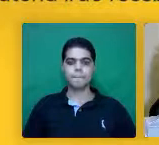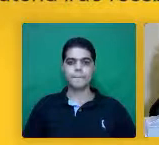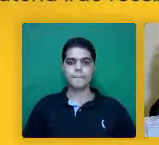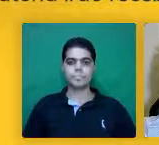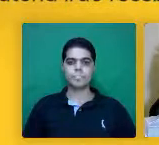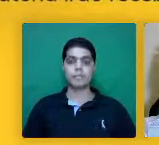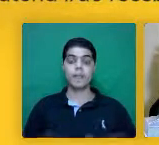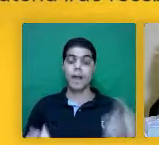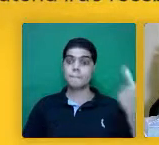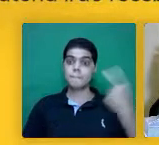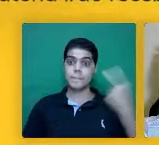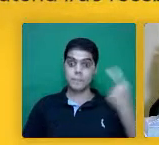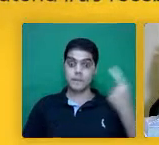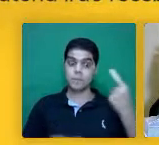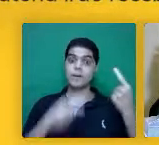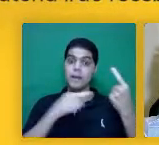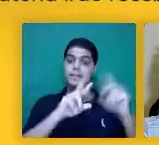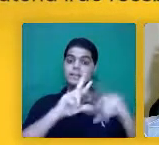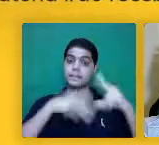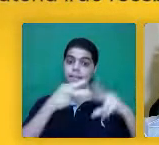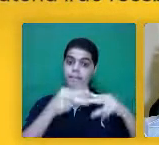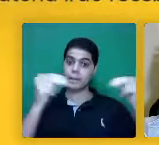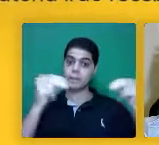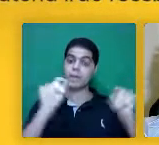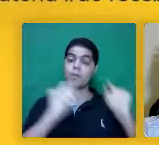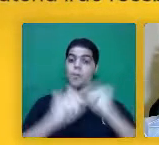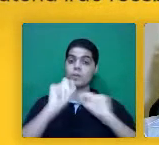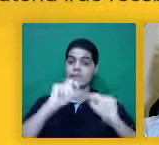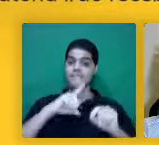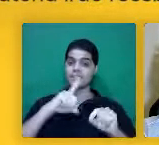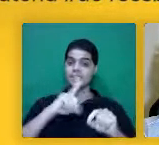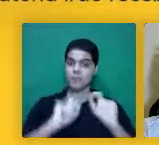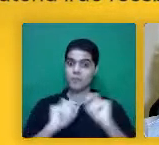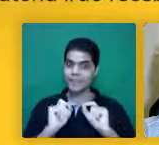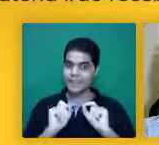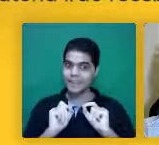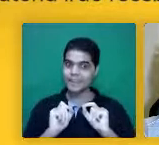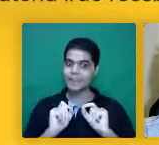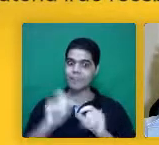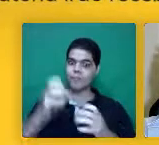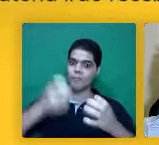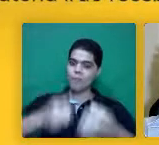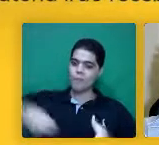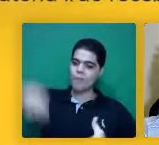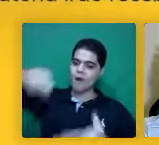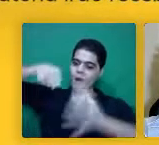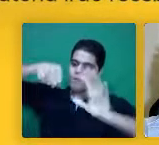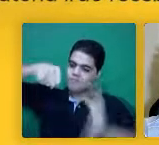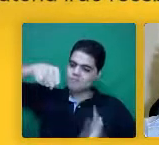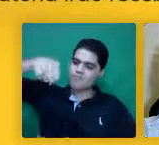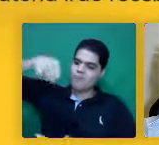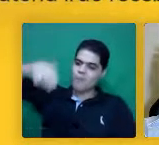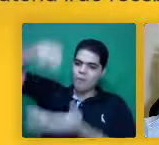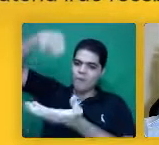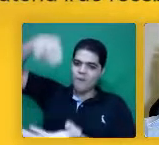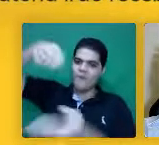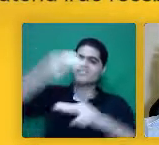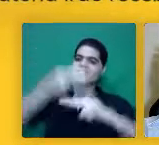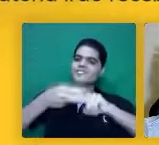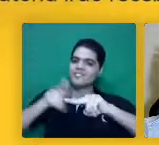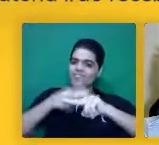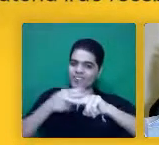vai receber, todos os integrantes que tirarem em primeiro lugar, vão receber uma cesta de produtos de chocolates da